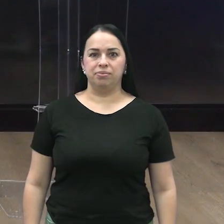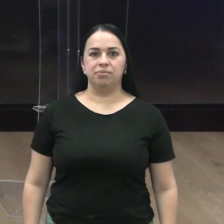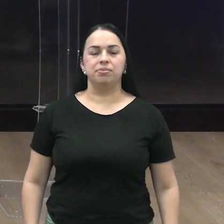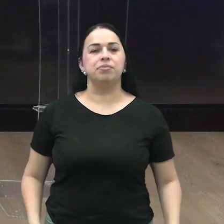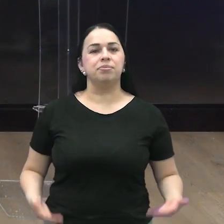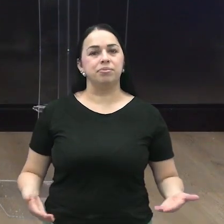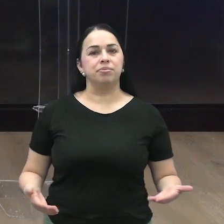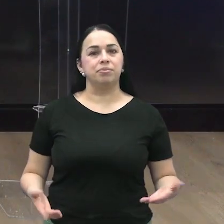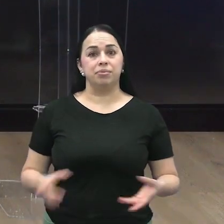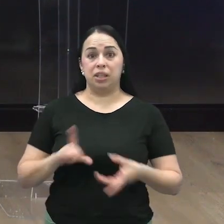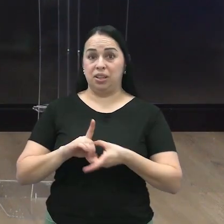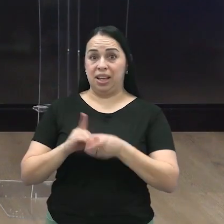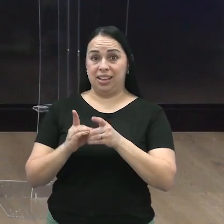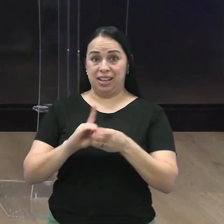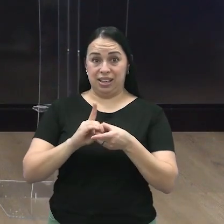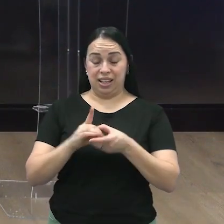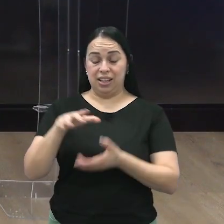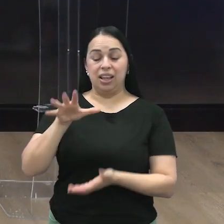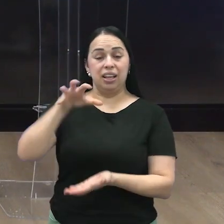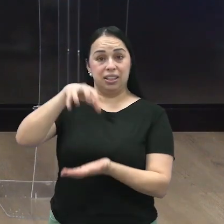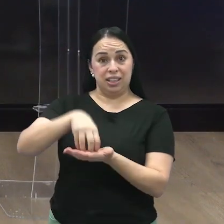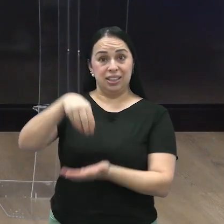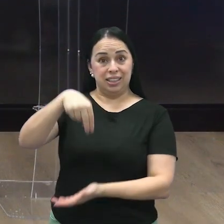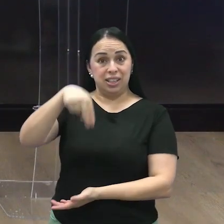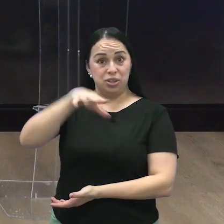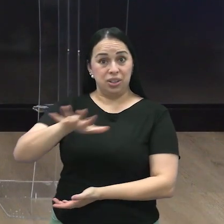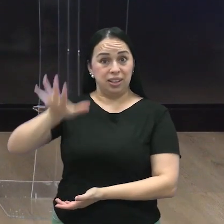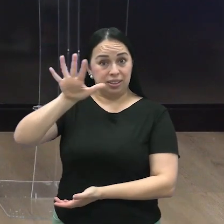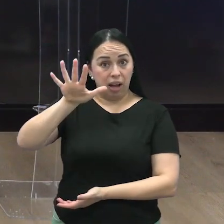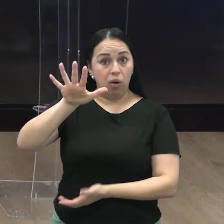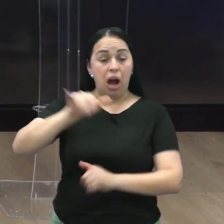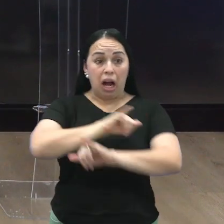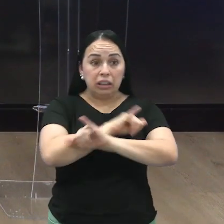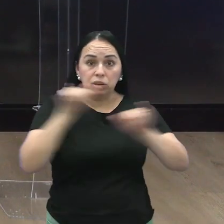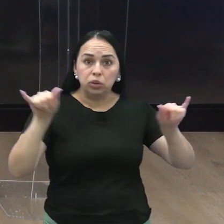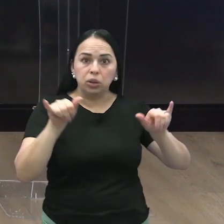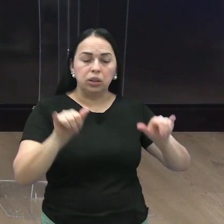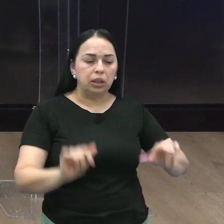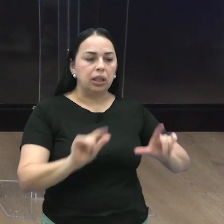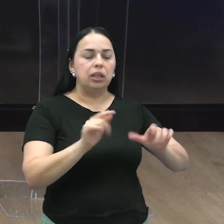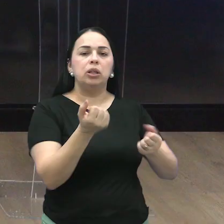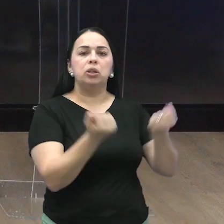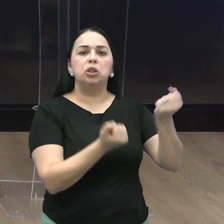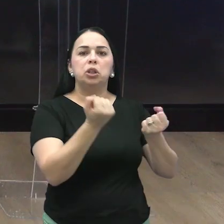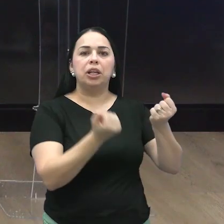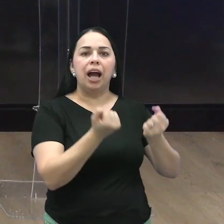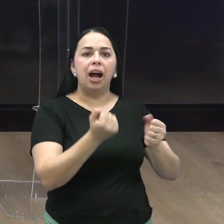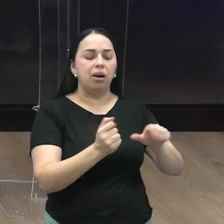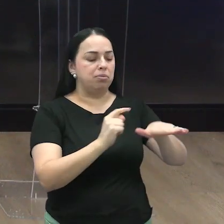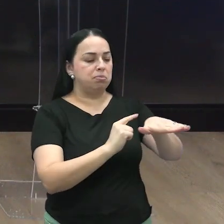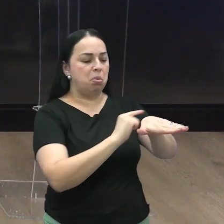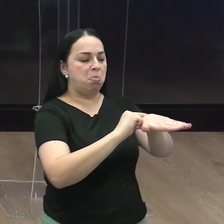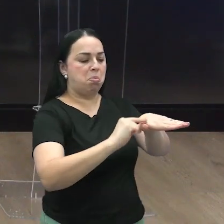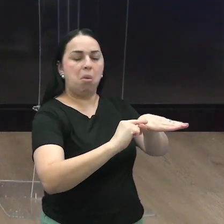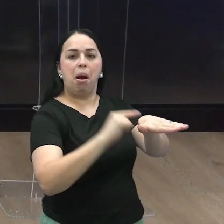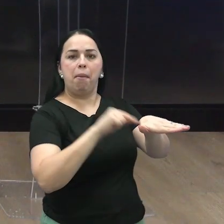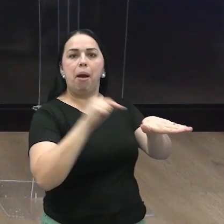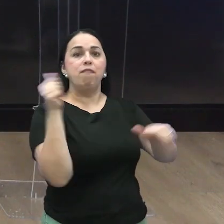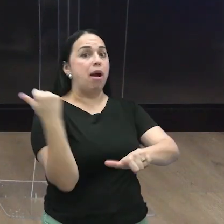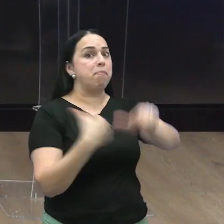E o Detran, Departamento Estadual de Trânsito, anunciou mudanças no processo de solicitação para emplacamento